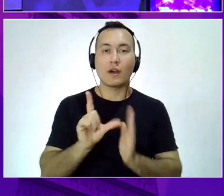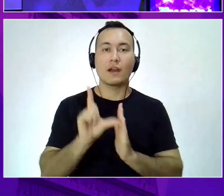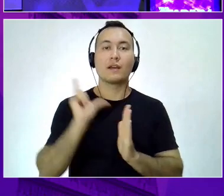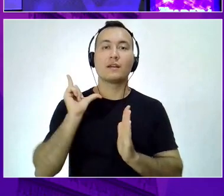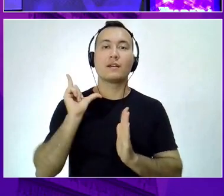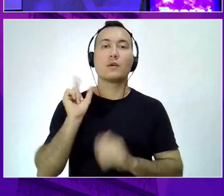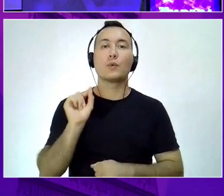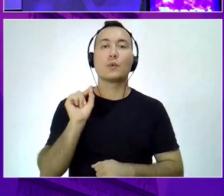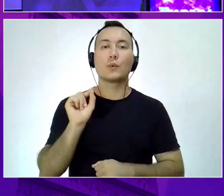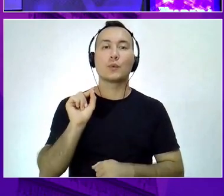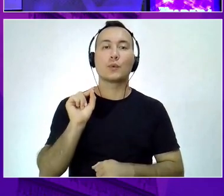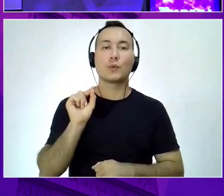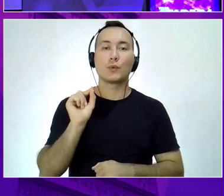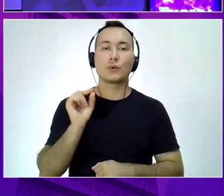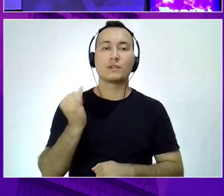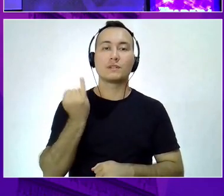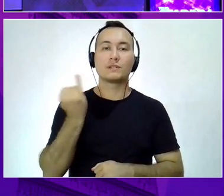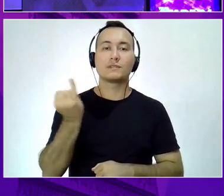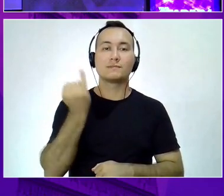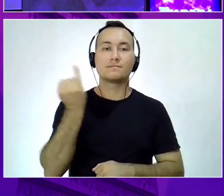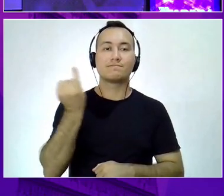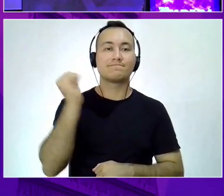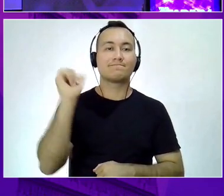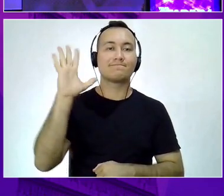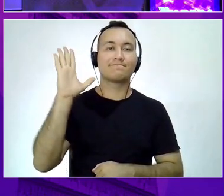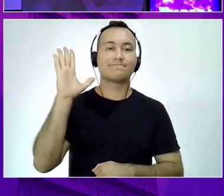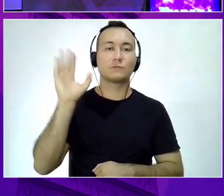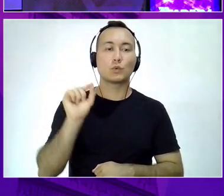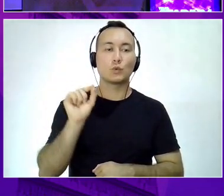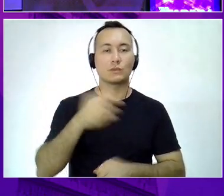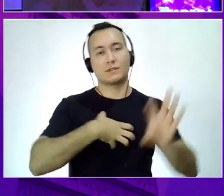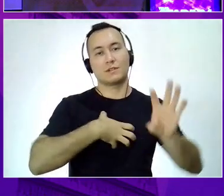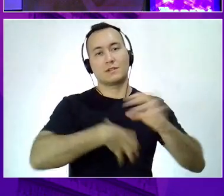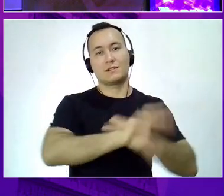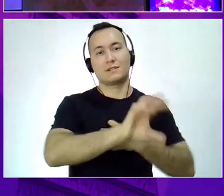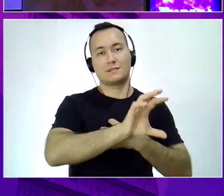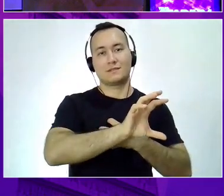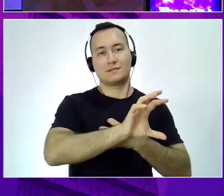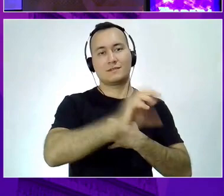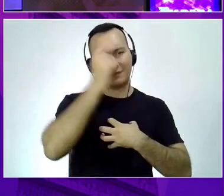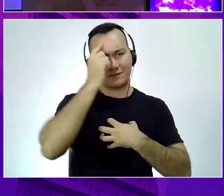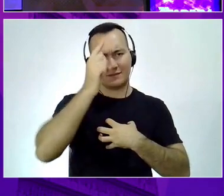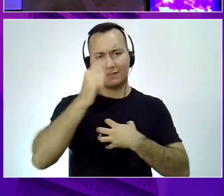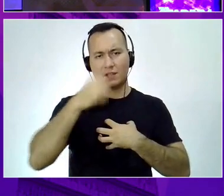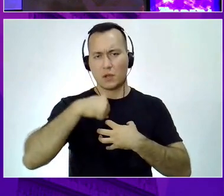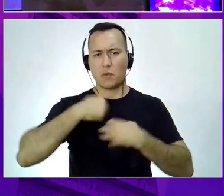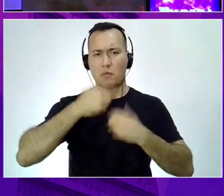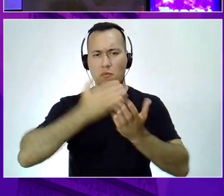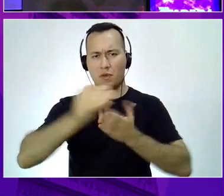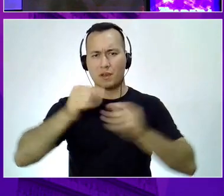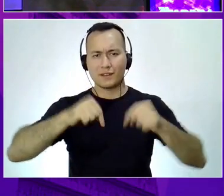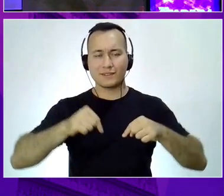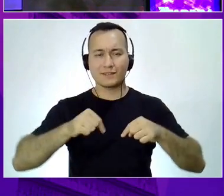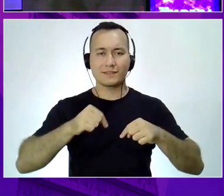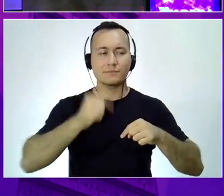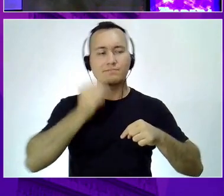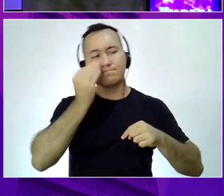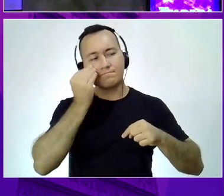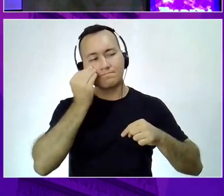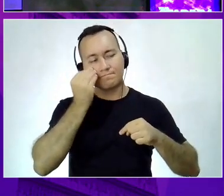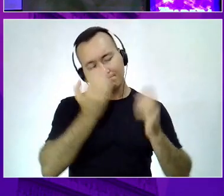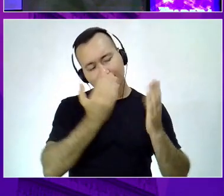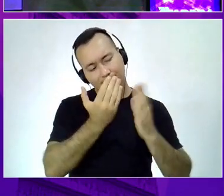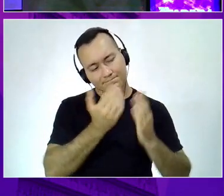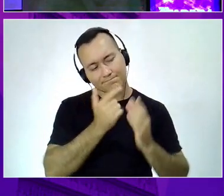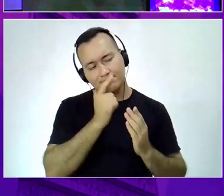sobre ferramentas, mas um exame de empatia. Lembra que eu falei de testes de empatia? Comecem a imaginar os seus testes, cenários,